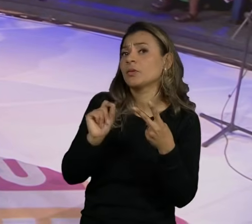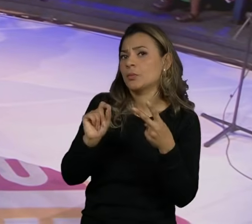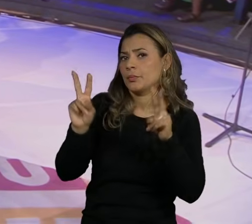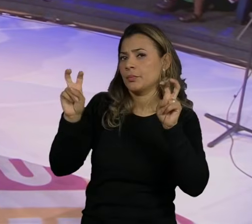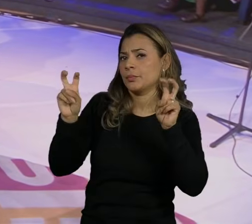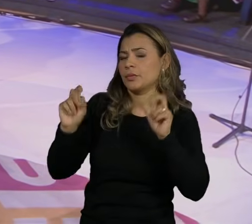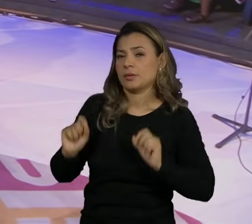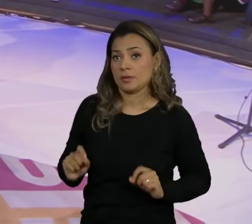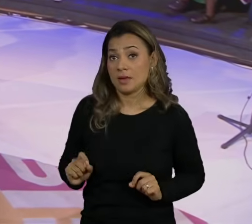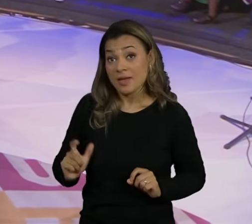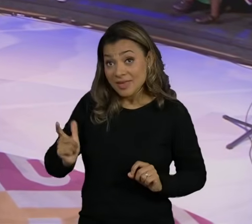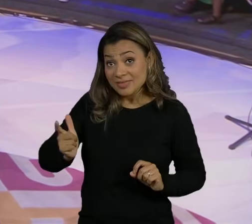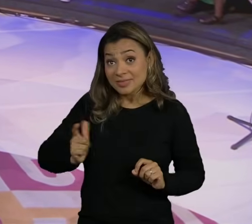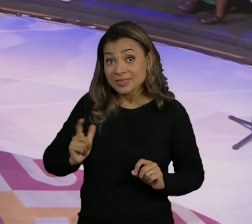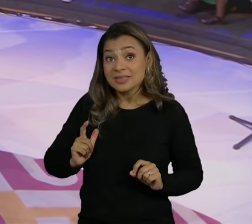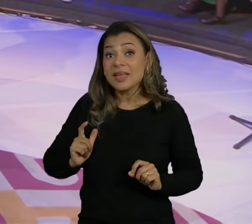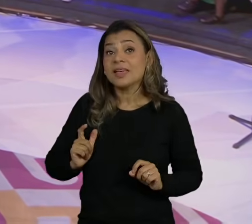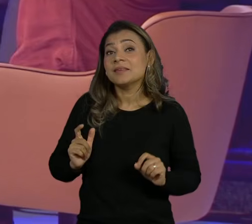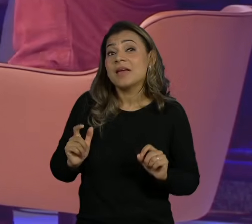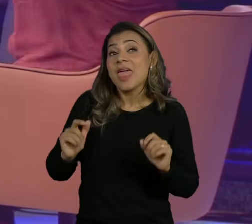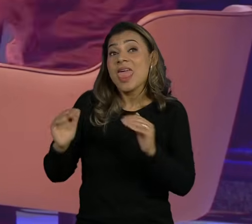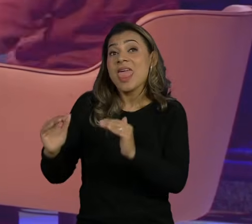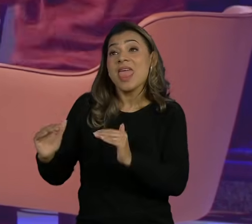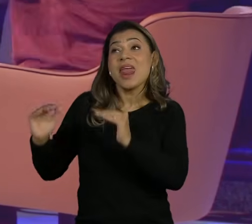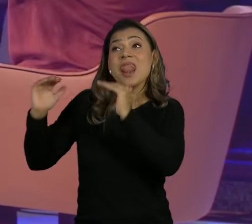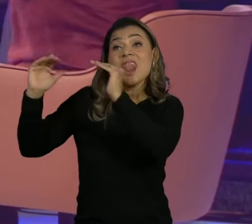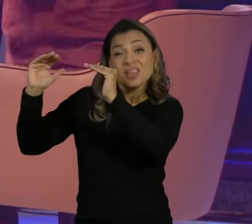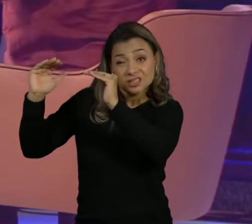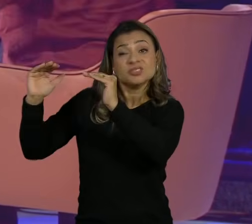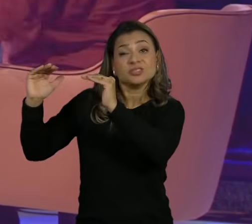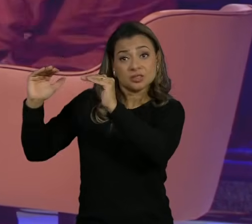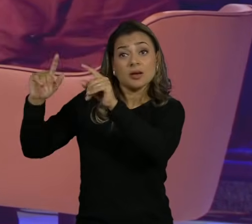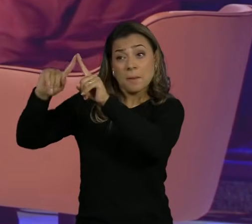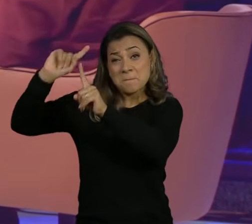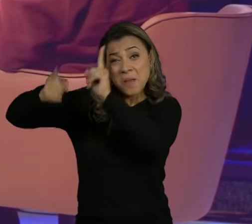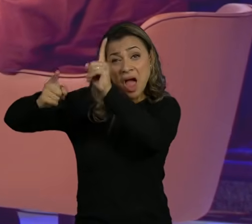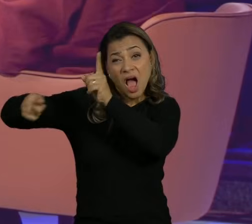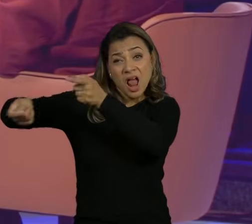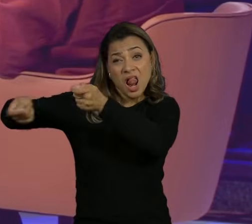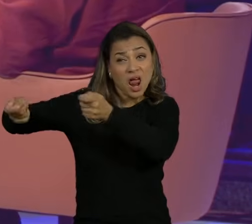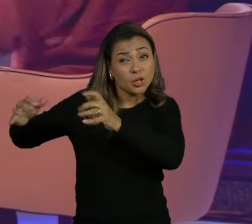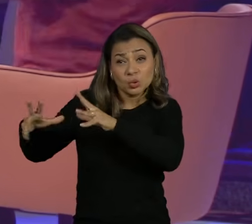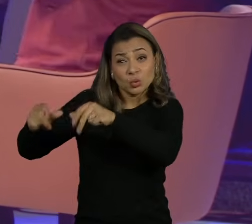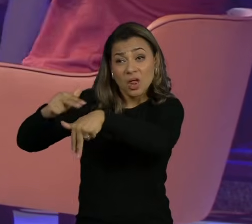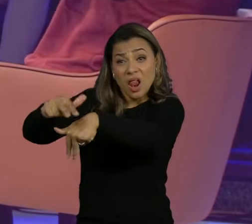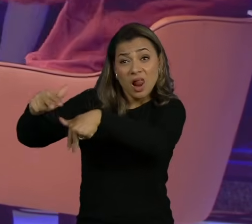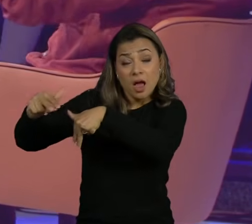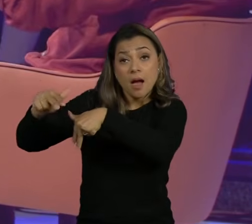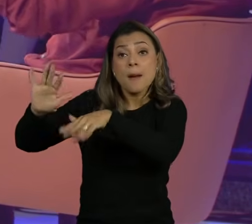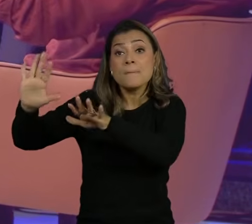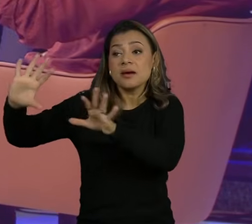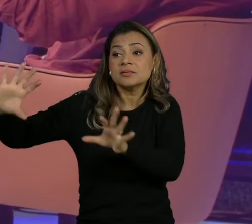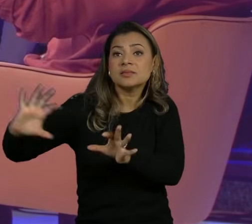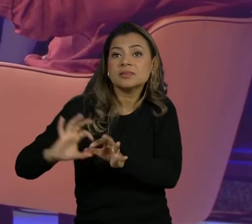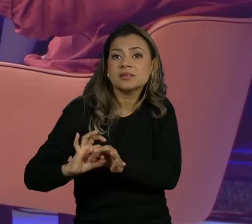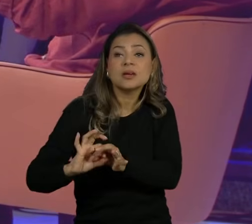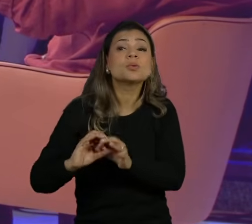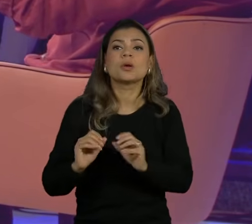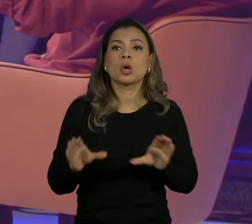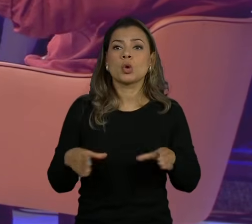união dessa pequena elite, ínfima elite, que manda em tudo aqui, com a classe média